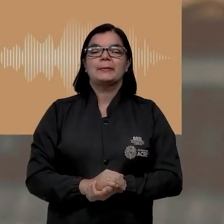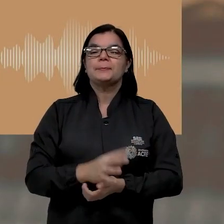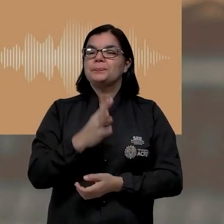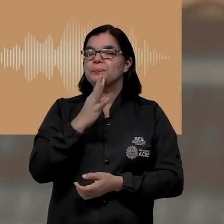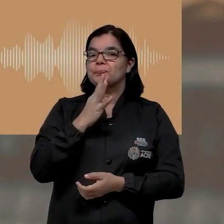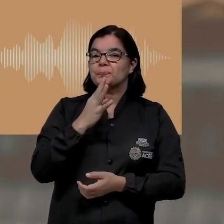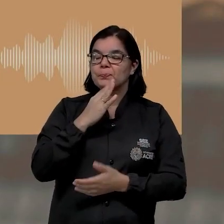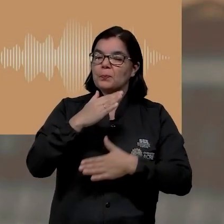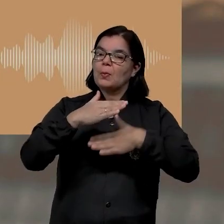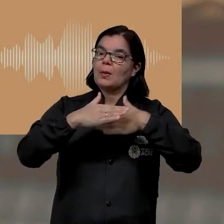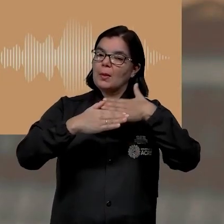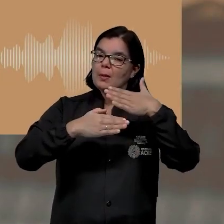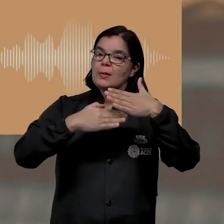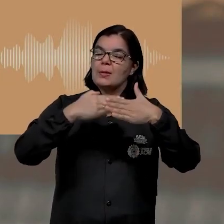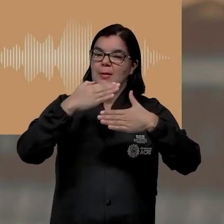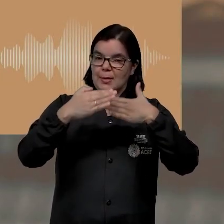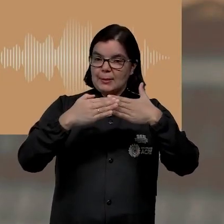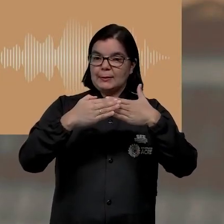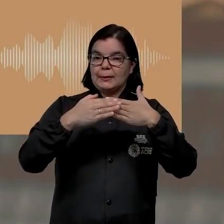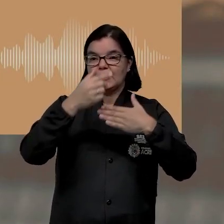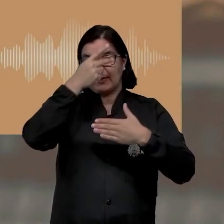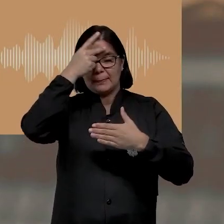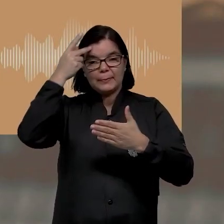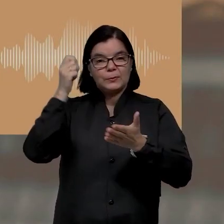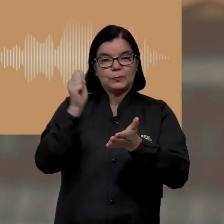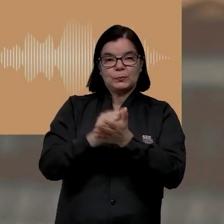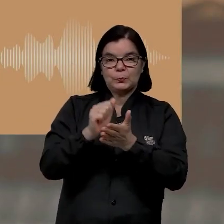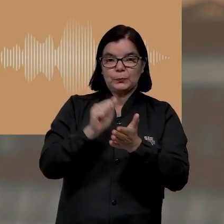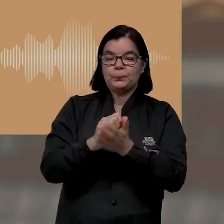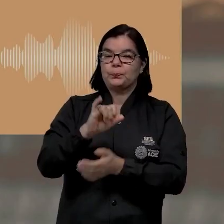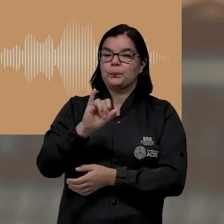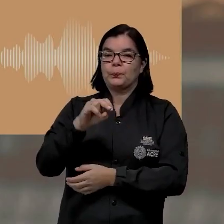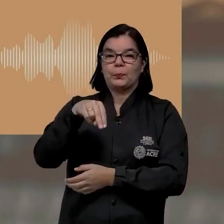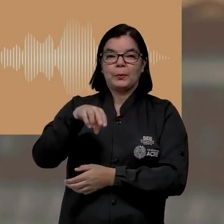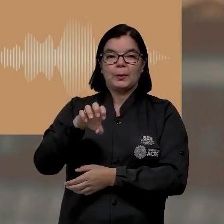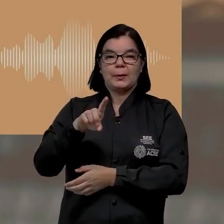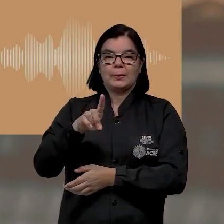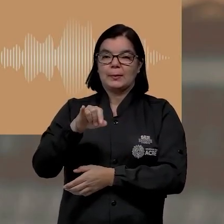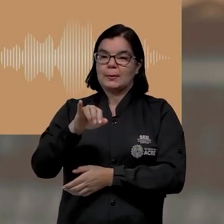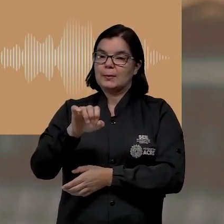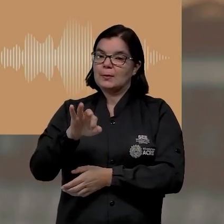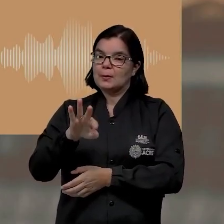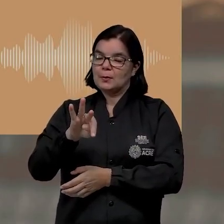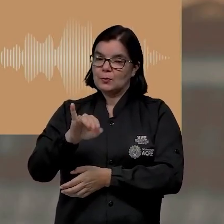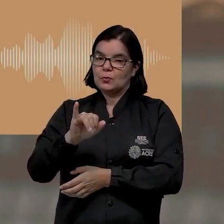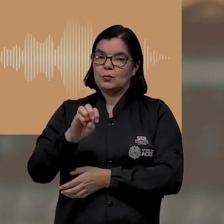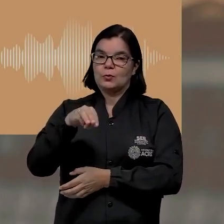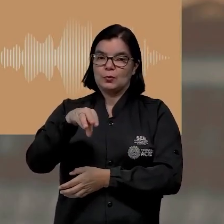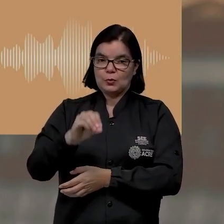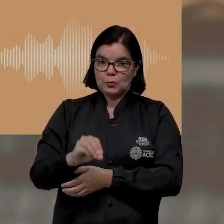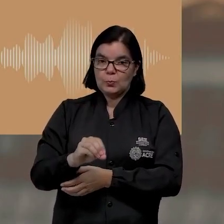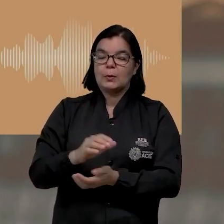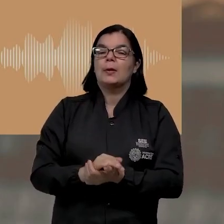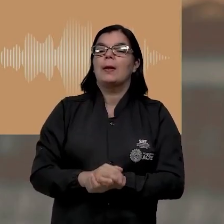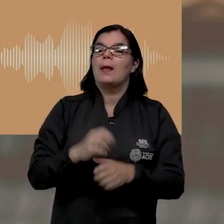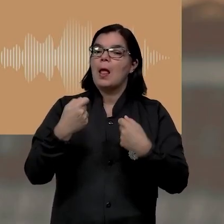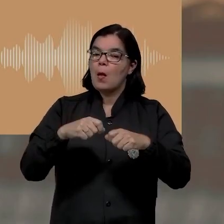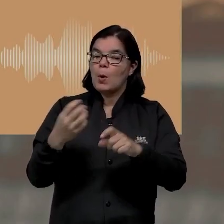conhecer os pilares da autoria. O ineditismo é a obra que deve ser nova e não